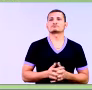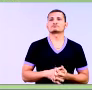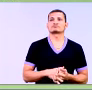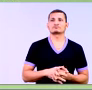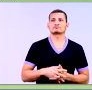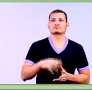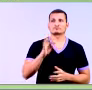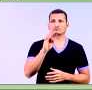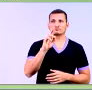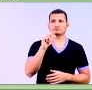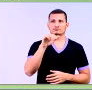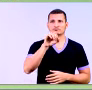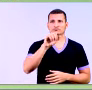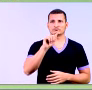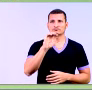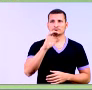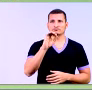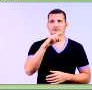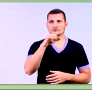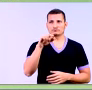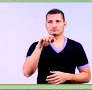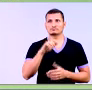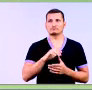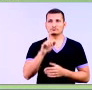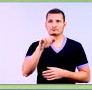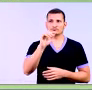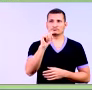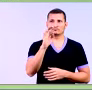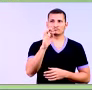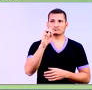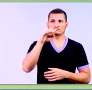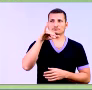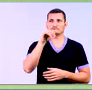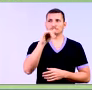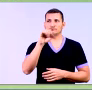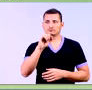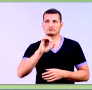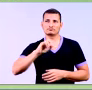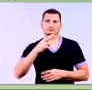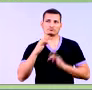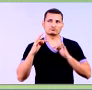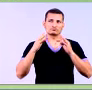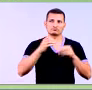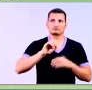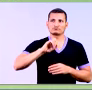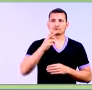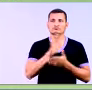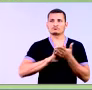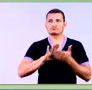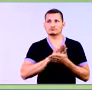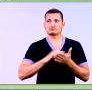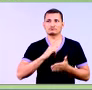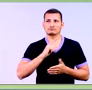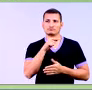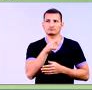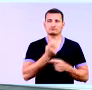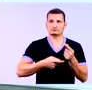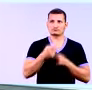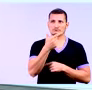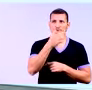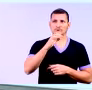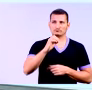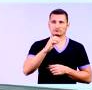Transações são atômicas, que é aquele conceito, ou tudo ou nada. Tenho ali na minha transação 20